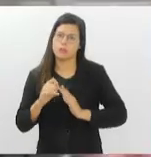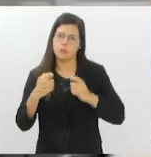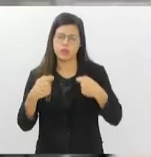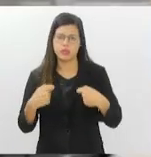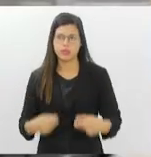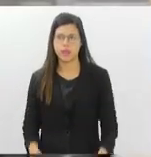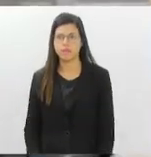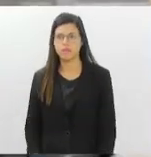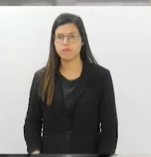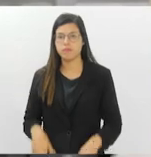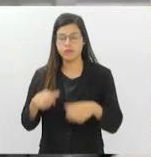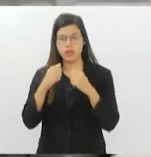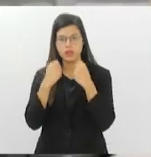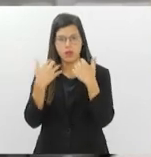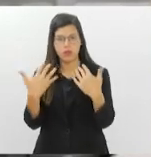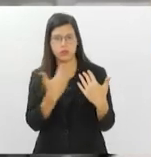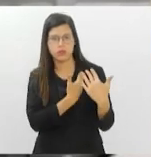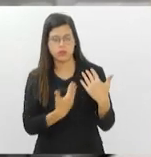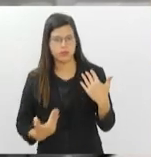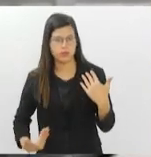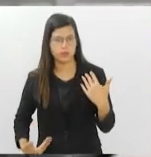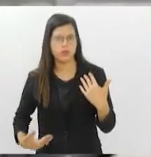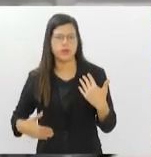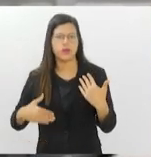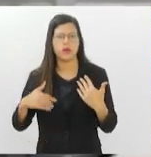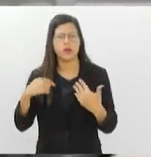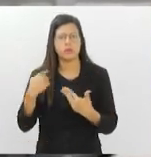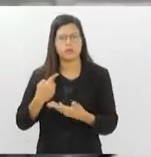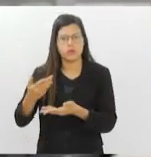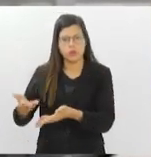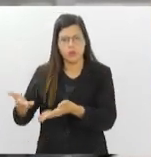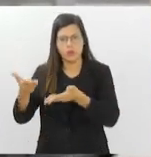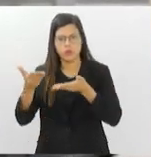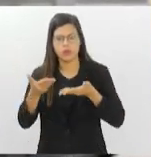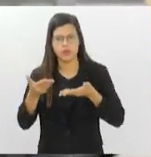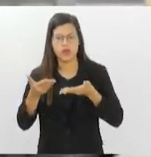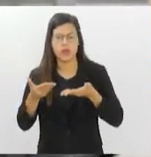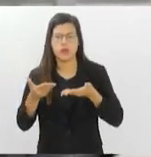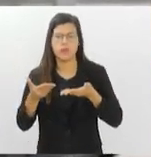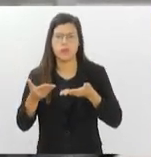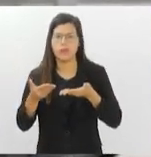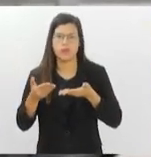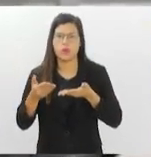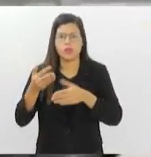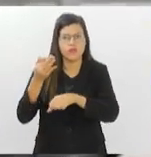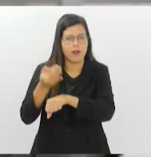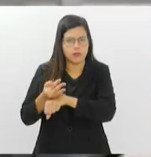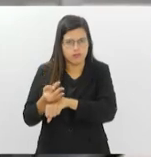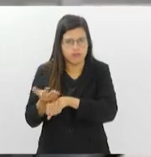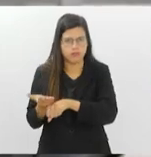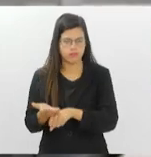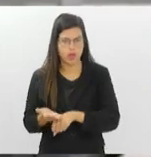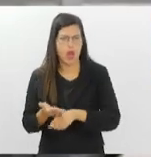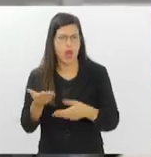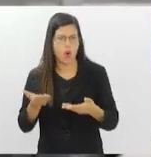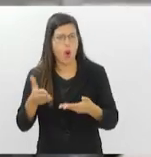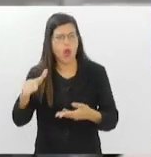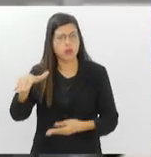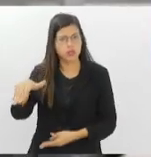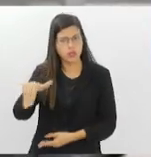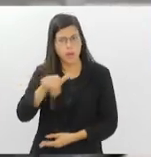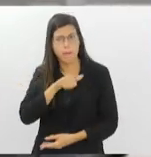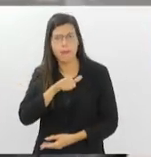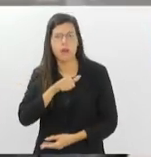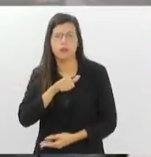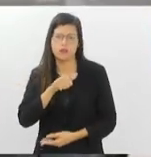nas audiências públicas a gente convidava e Eles simplesmente não vinham agora na convocação é um instrumento